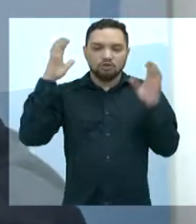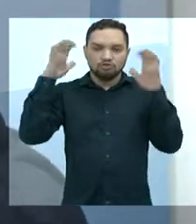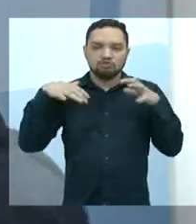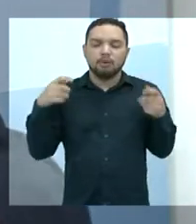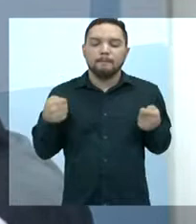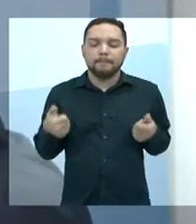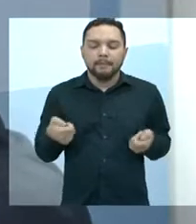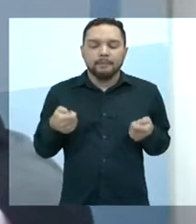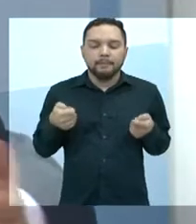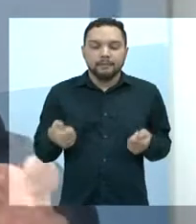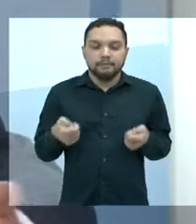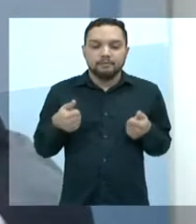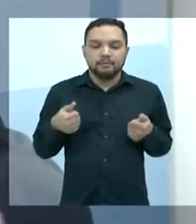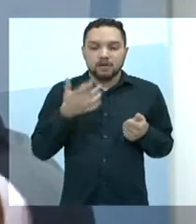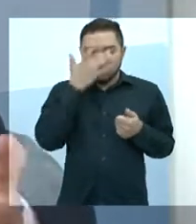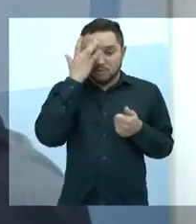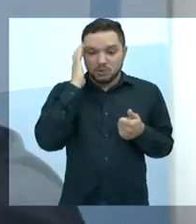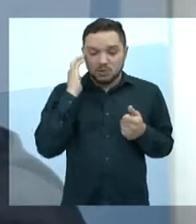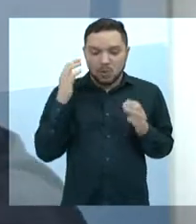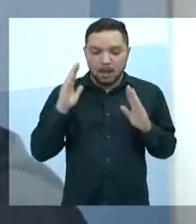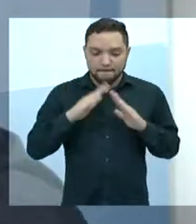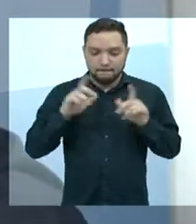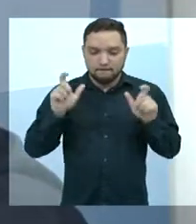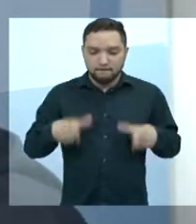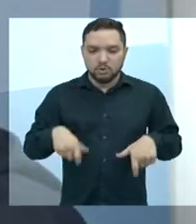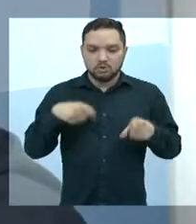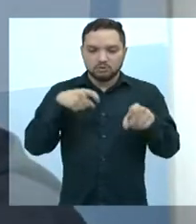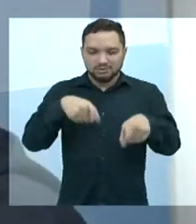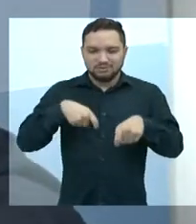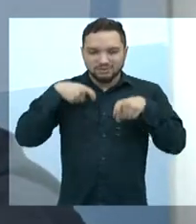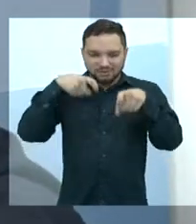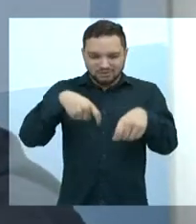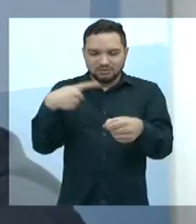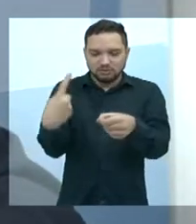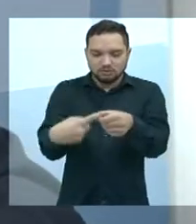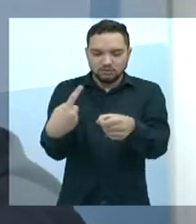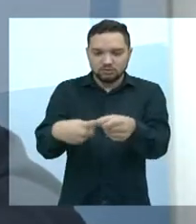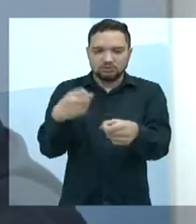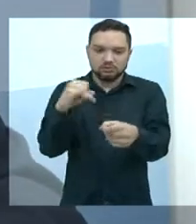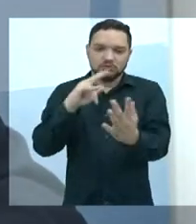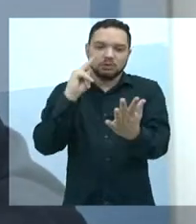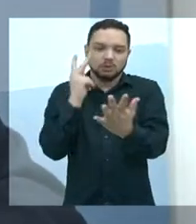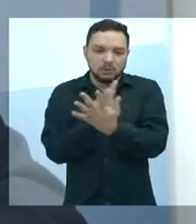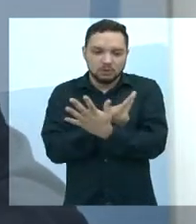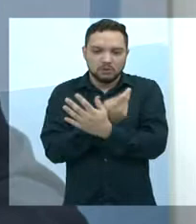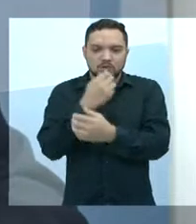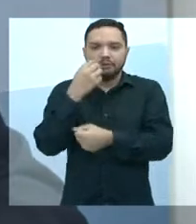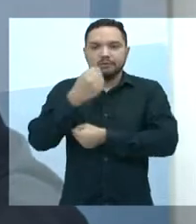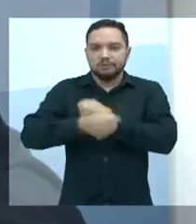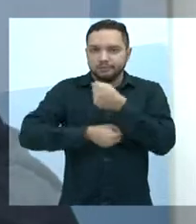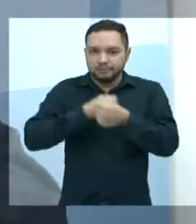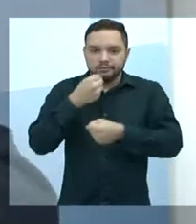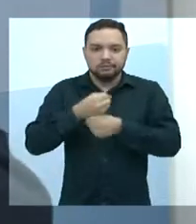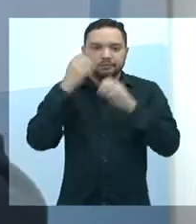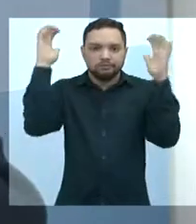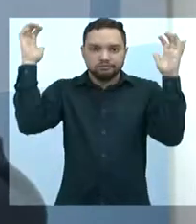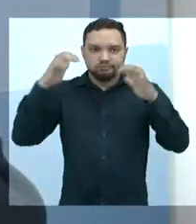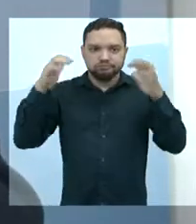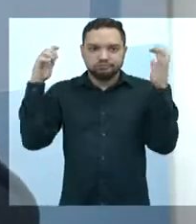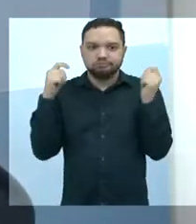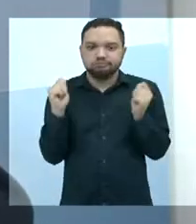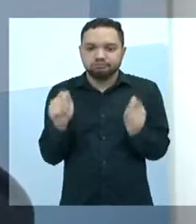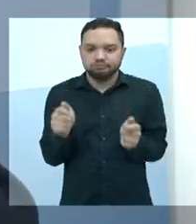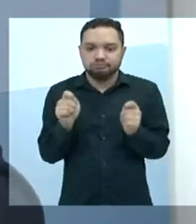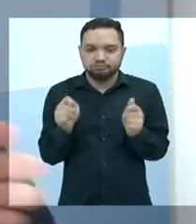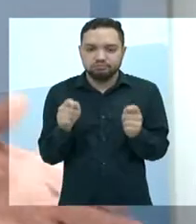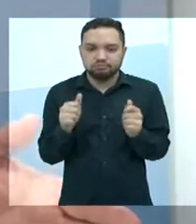o povo do campo, o povo do interior, quando havia um ano mais escasso de inverno, o pessoal...